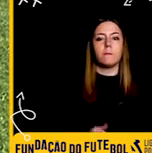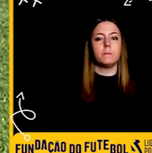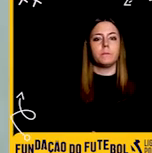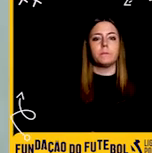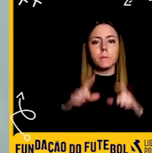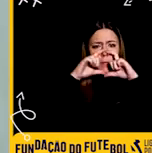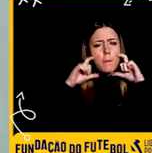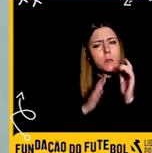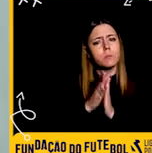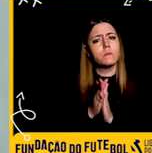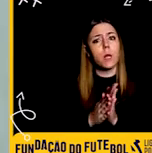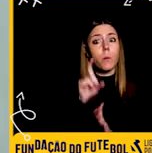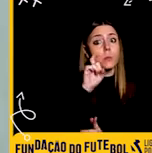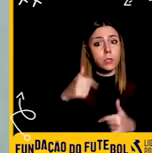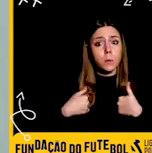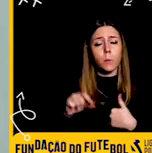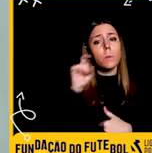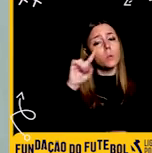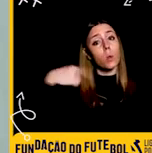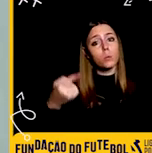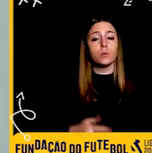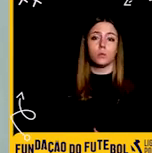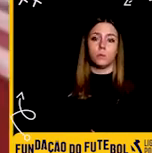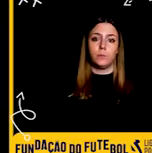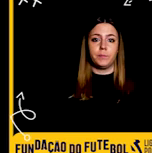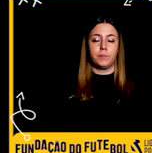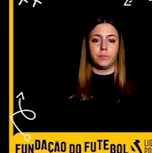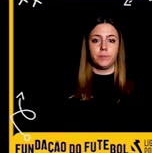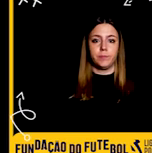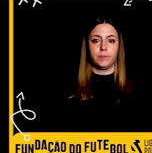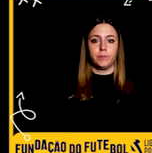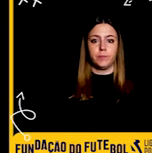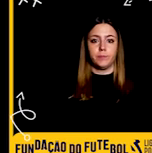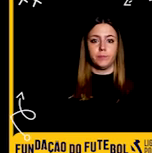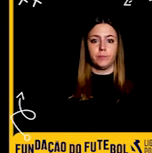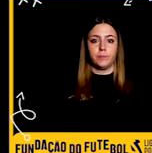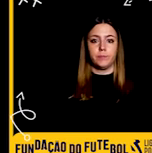coração. Usa a máscara, proteste e protege os outros.